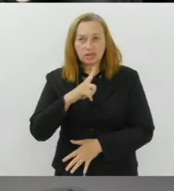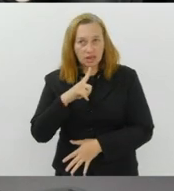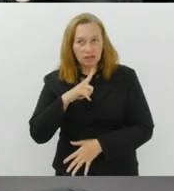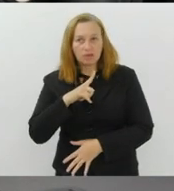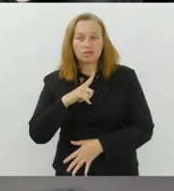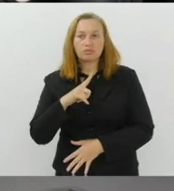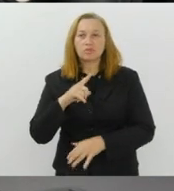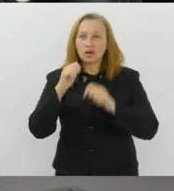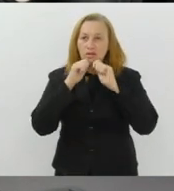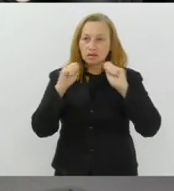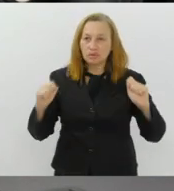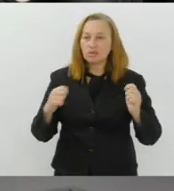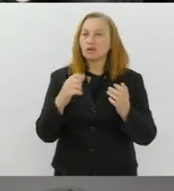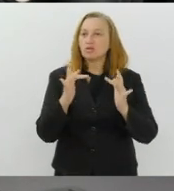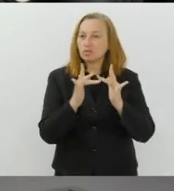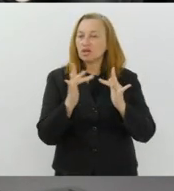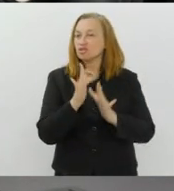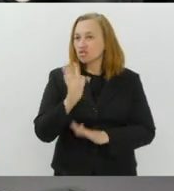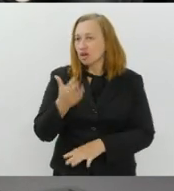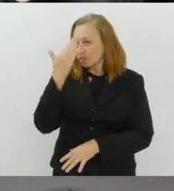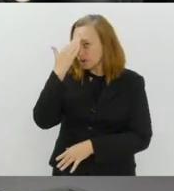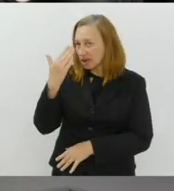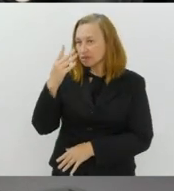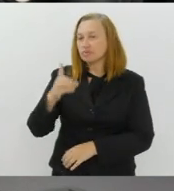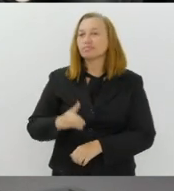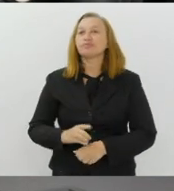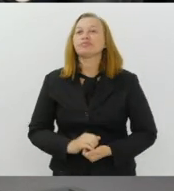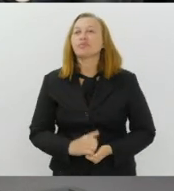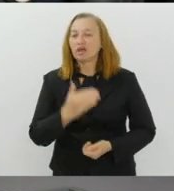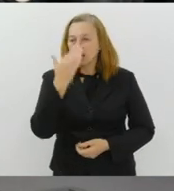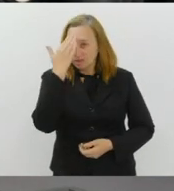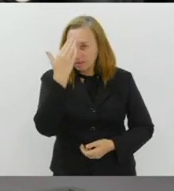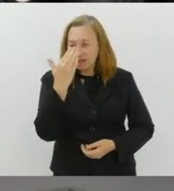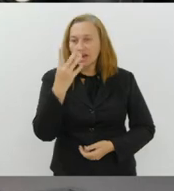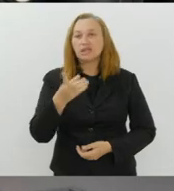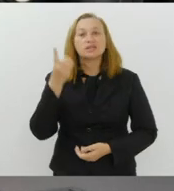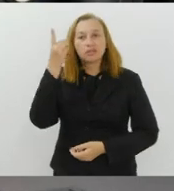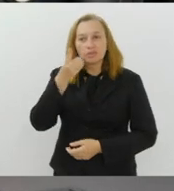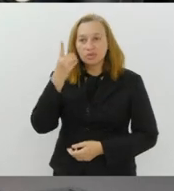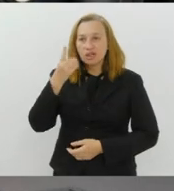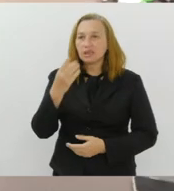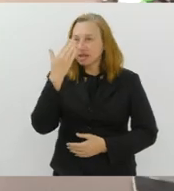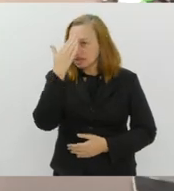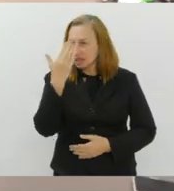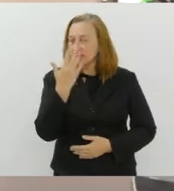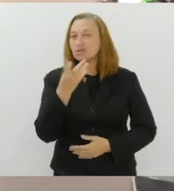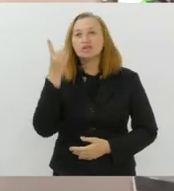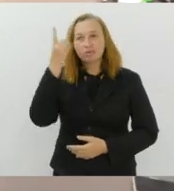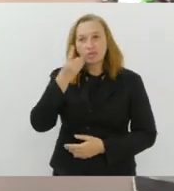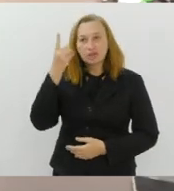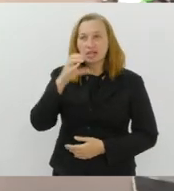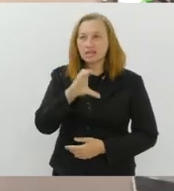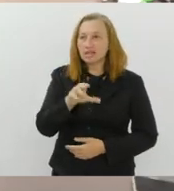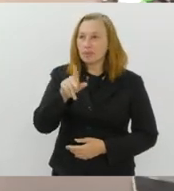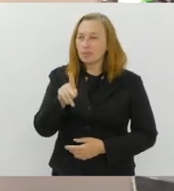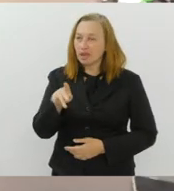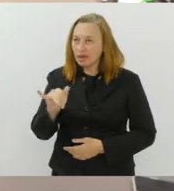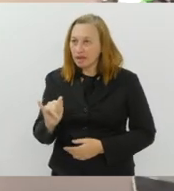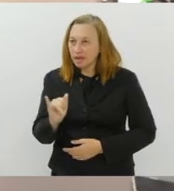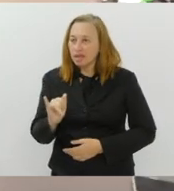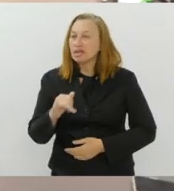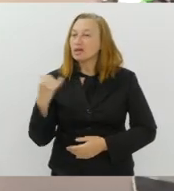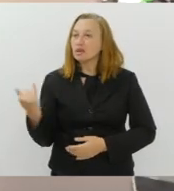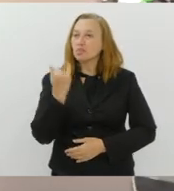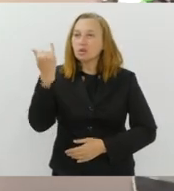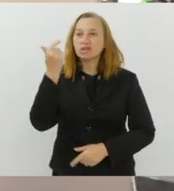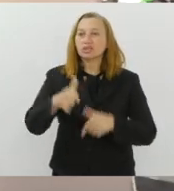assessoria que já temos o contato. Muito obrigado, doutor. Deputado, eu agradeço imensamente, cumprimento os deputados, cumprimento a CPI por esse